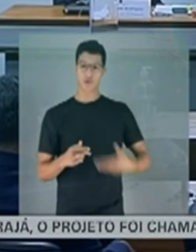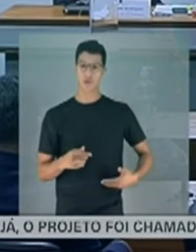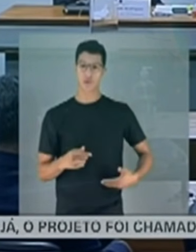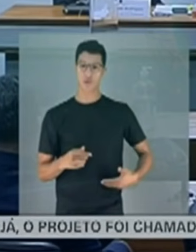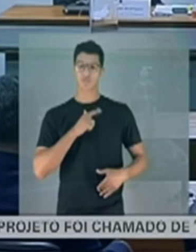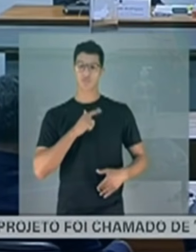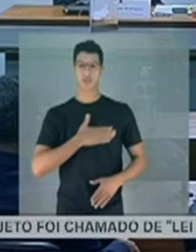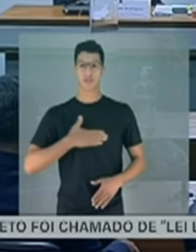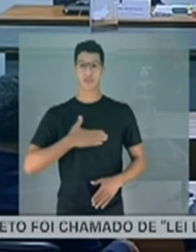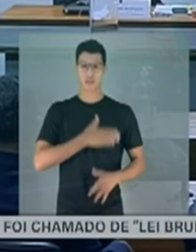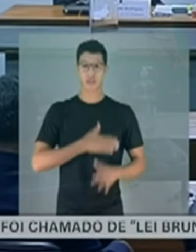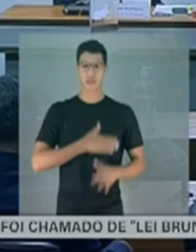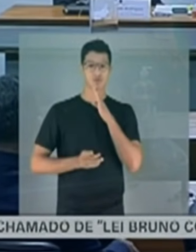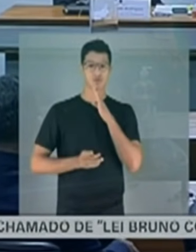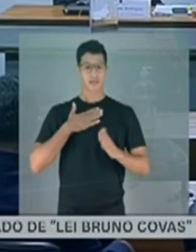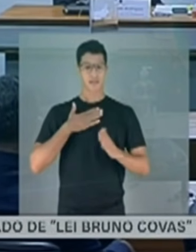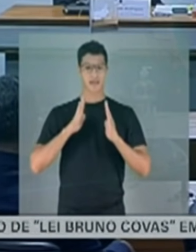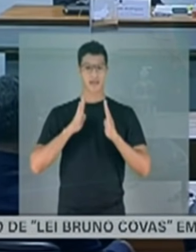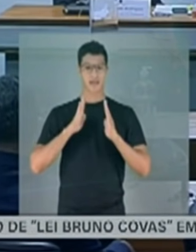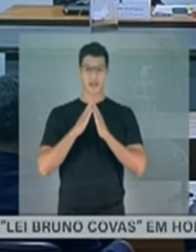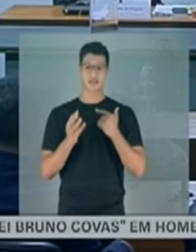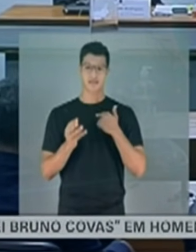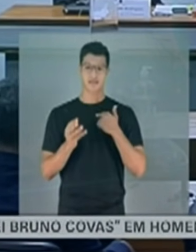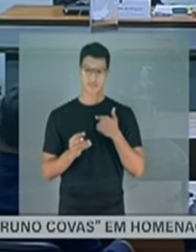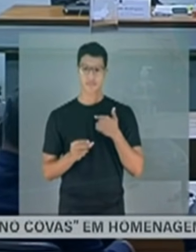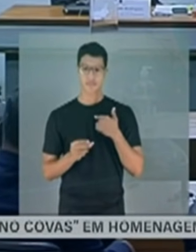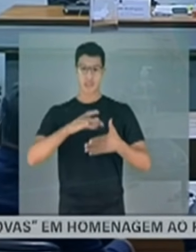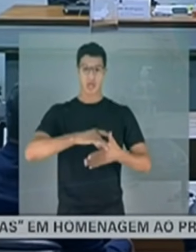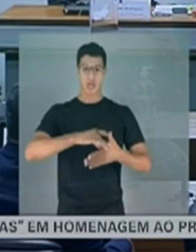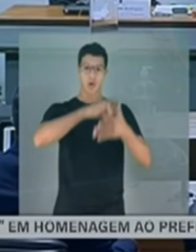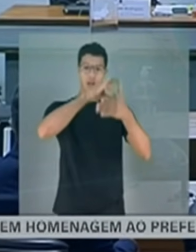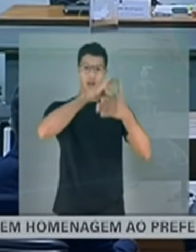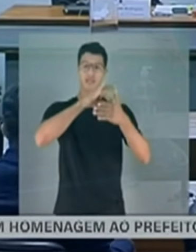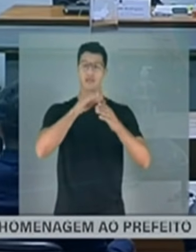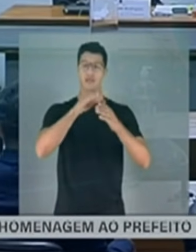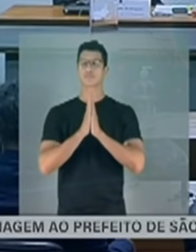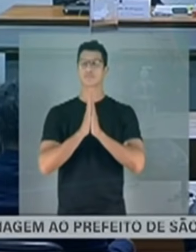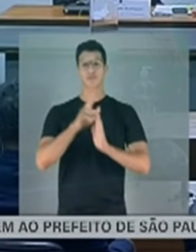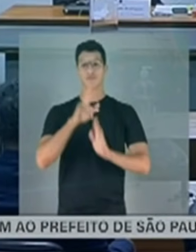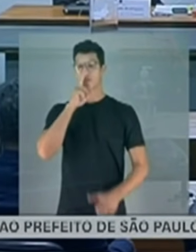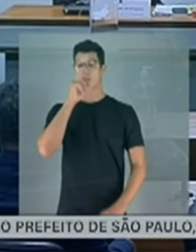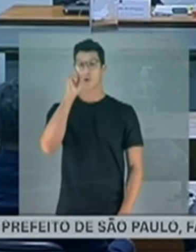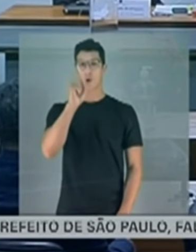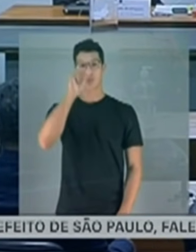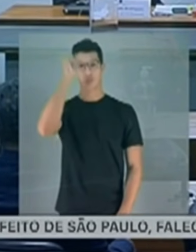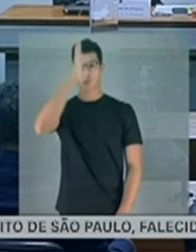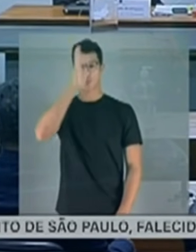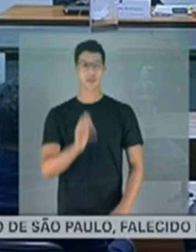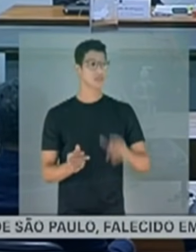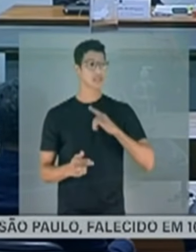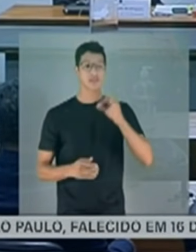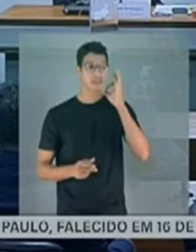conversar com ele demoradamente na minha casa. É um líder espiritual muito forte no Brasil e tenho